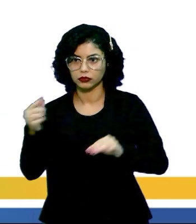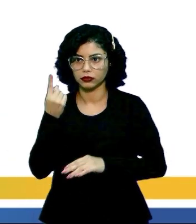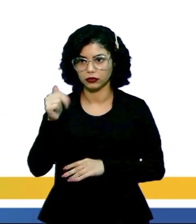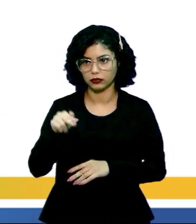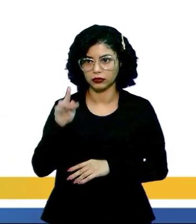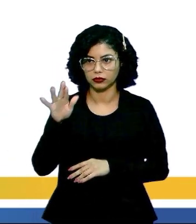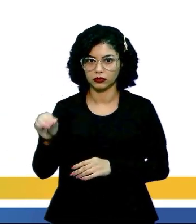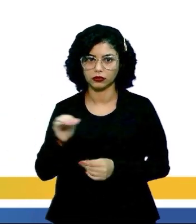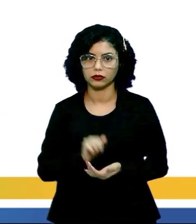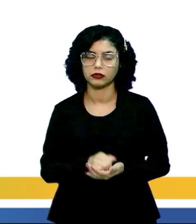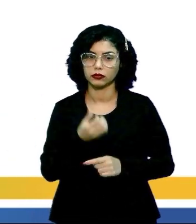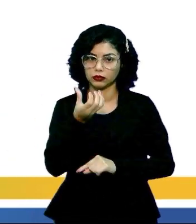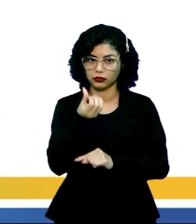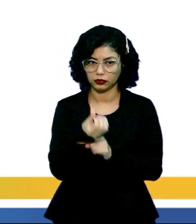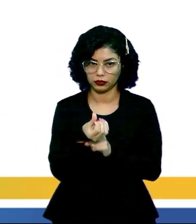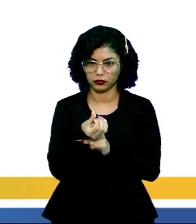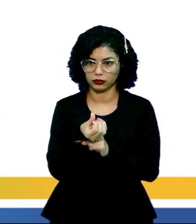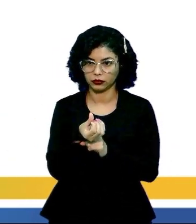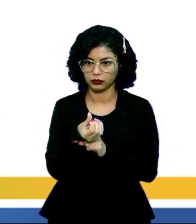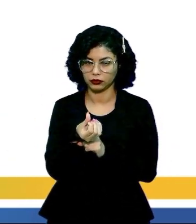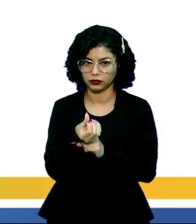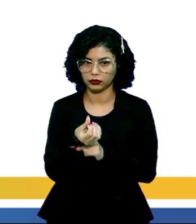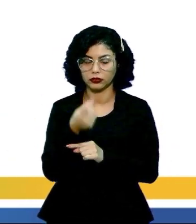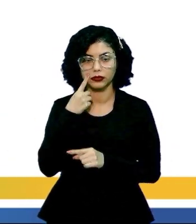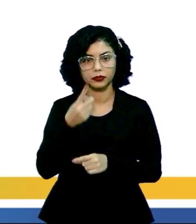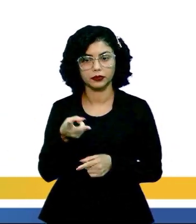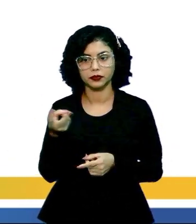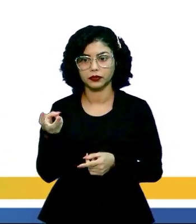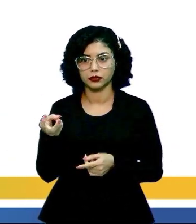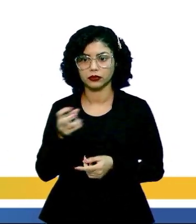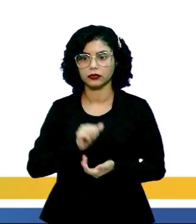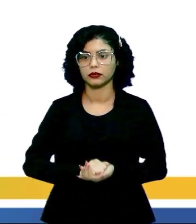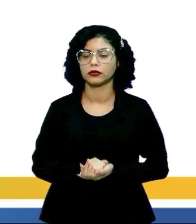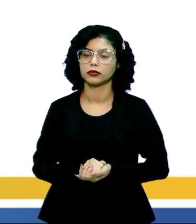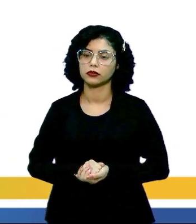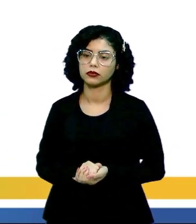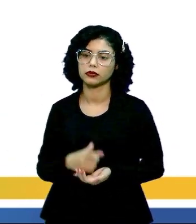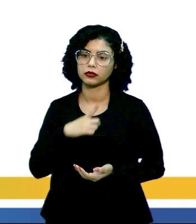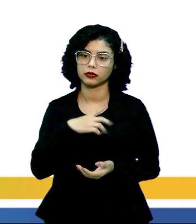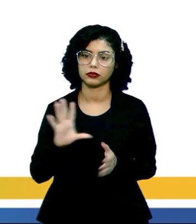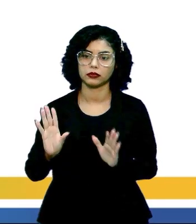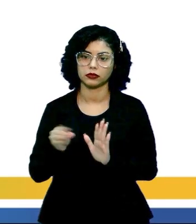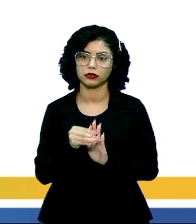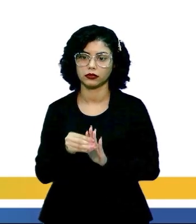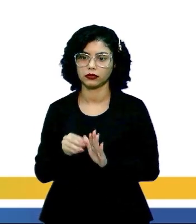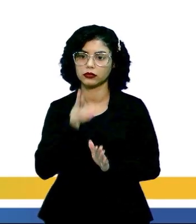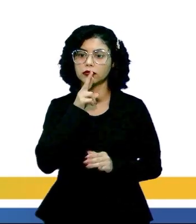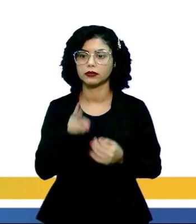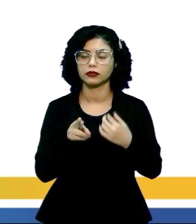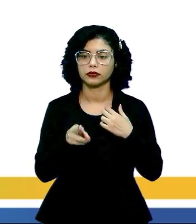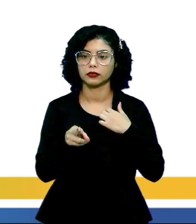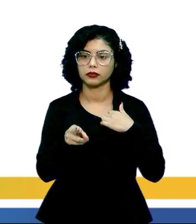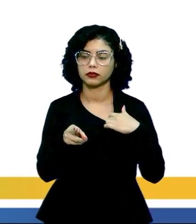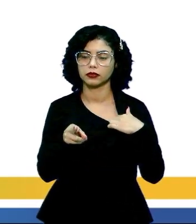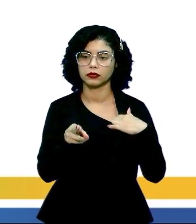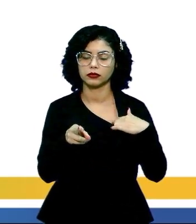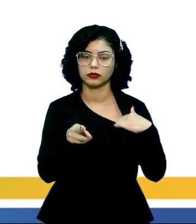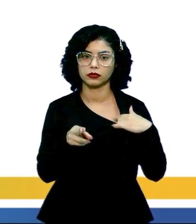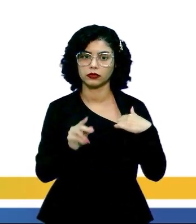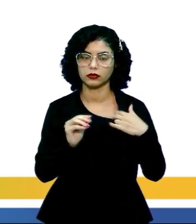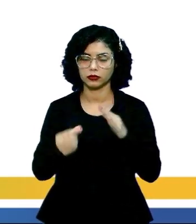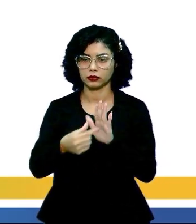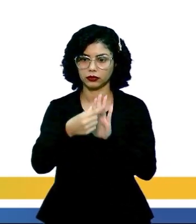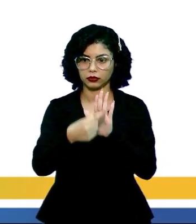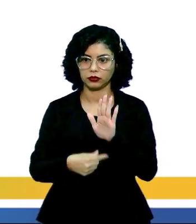de um nanofio é. Então observa aí, tá? Que agora vamos começar o que ele estava